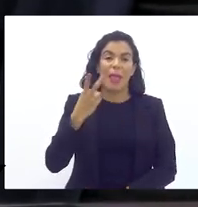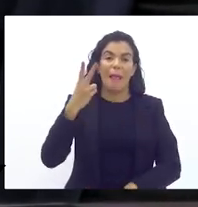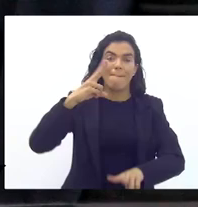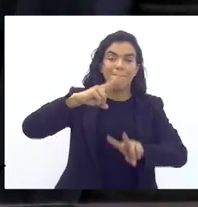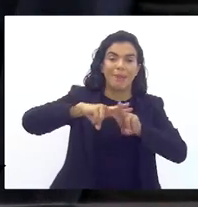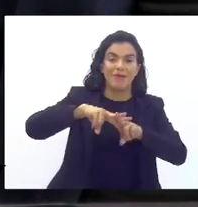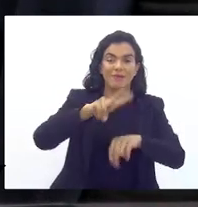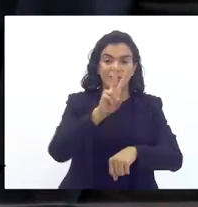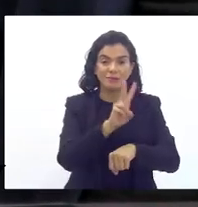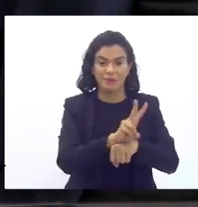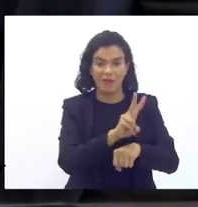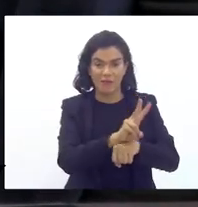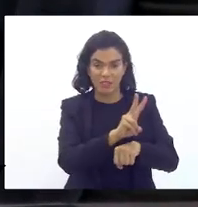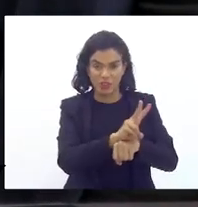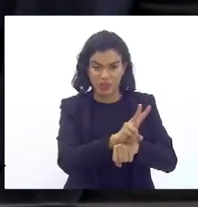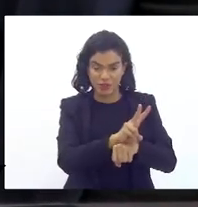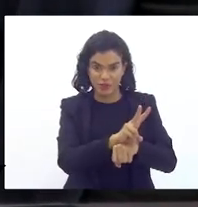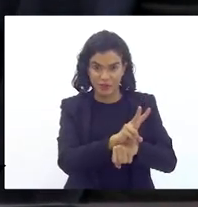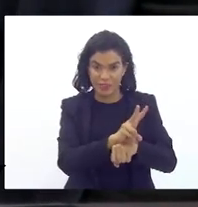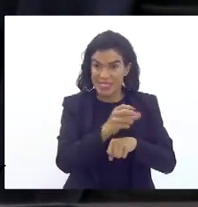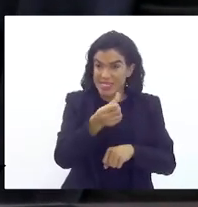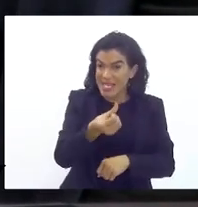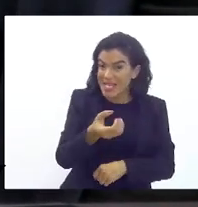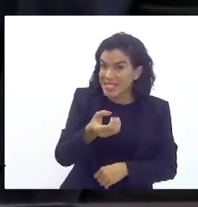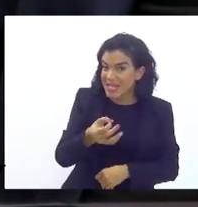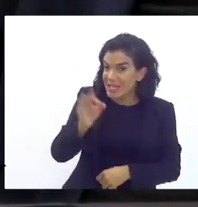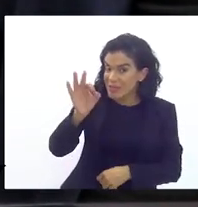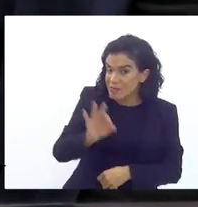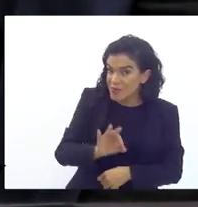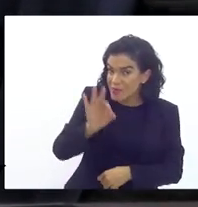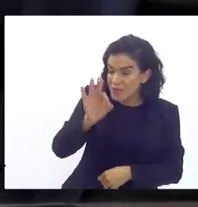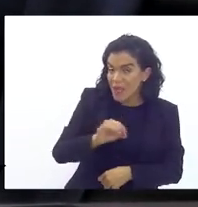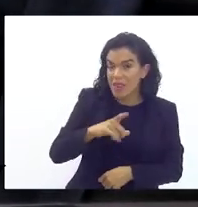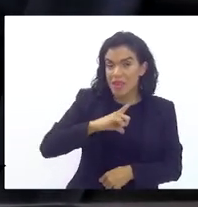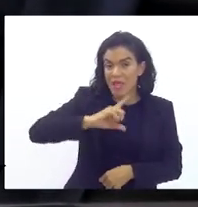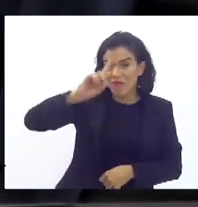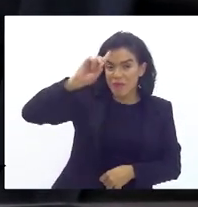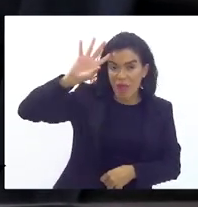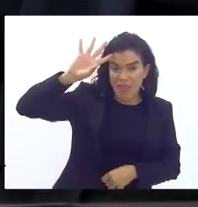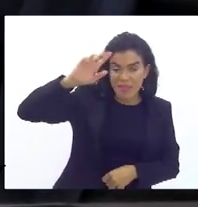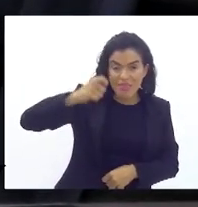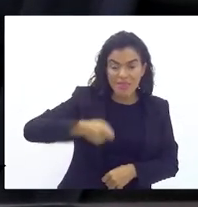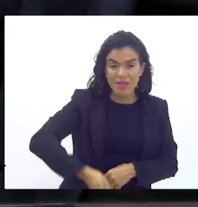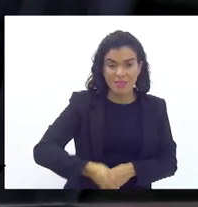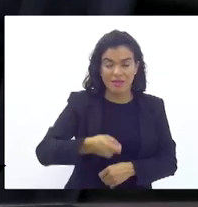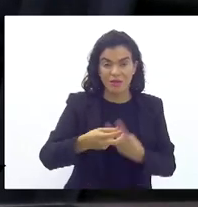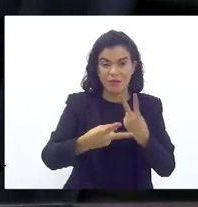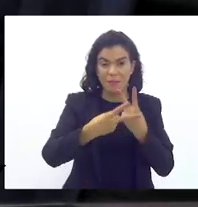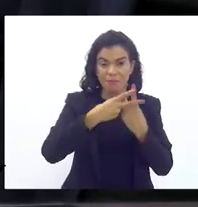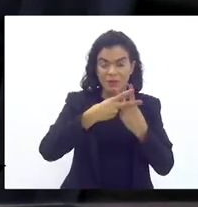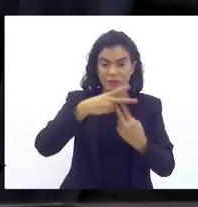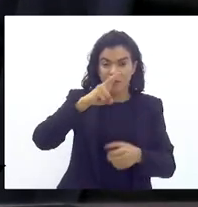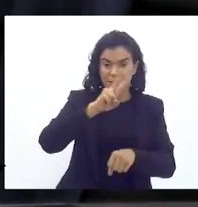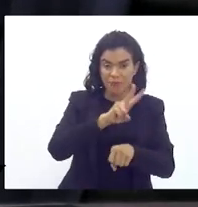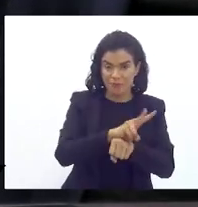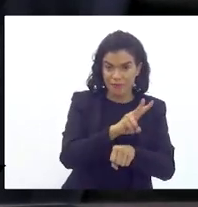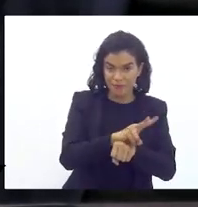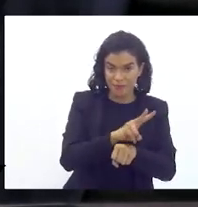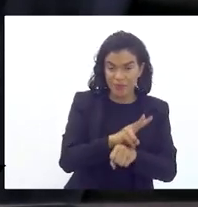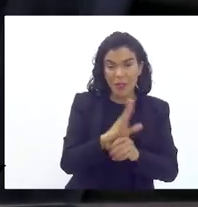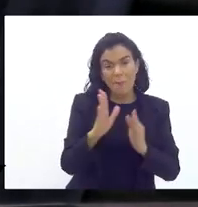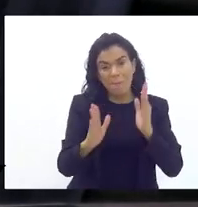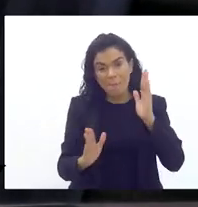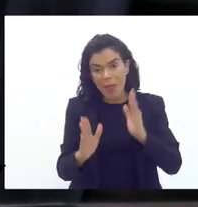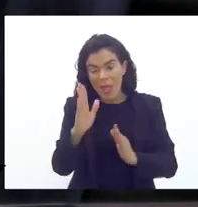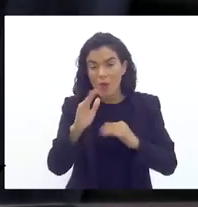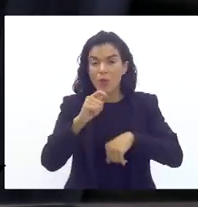preventiva em 60% houve a decretação da prisão preventiva em média o